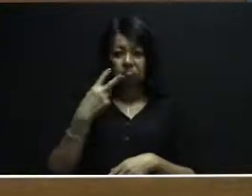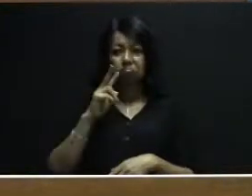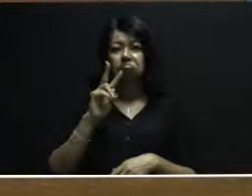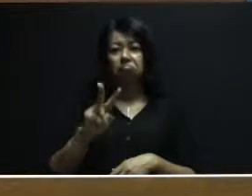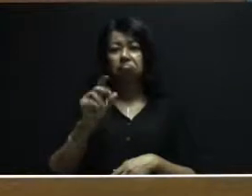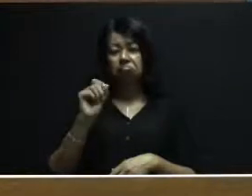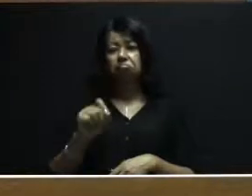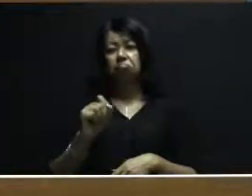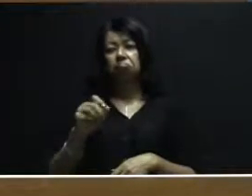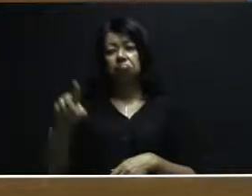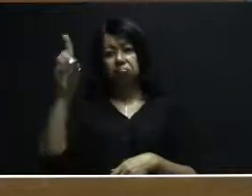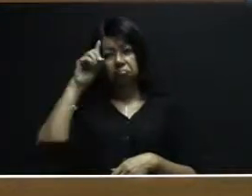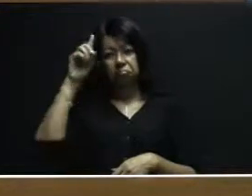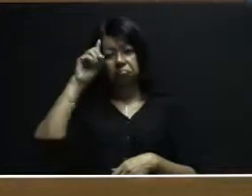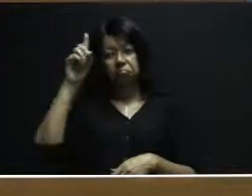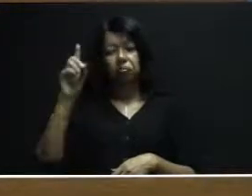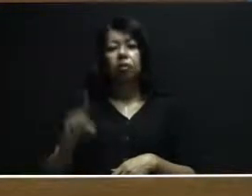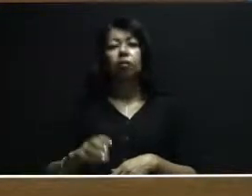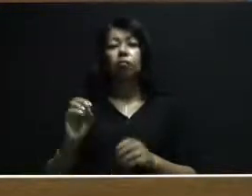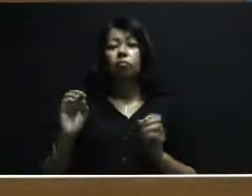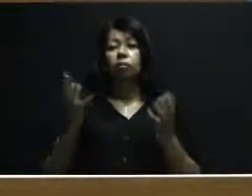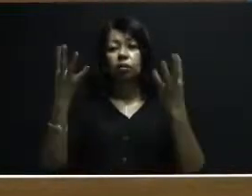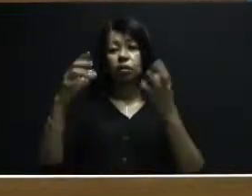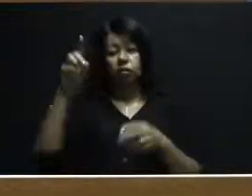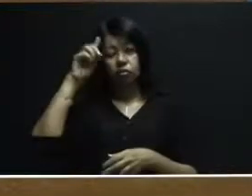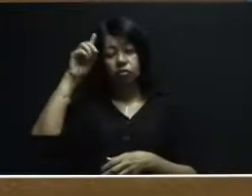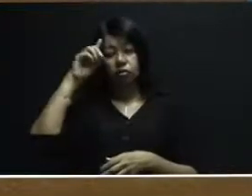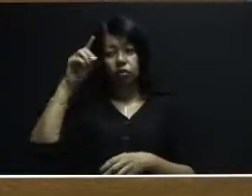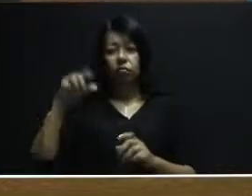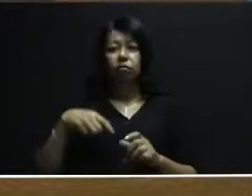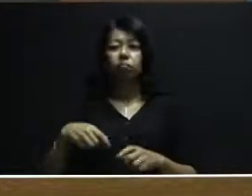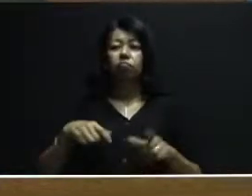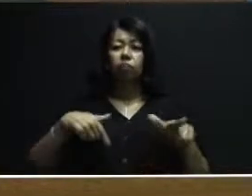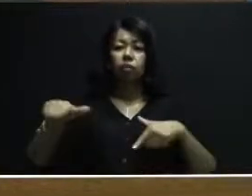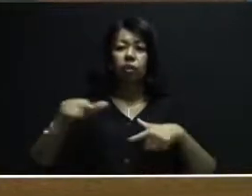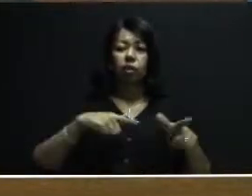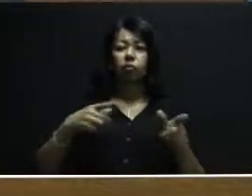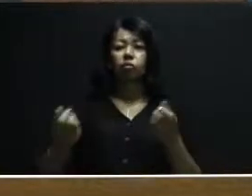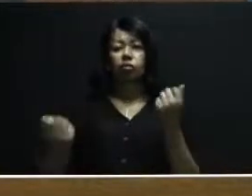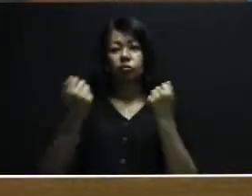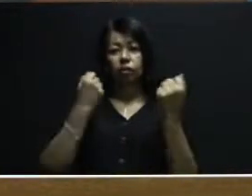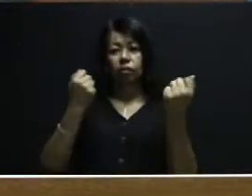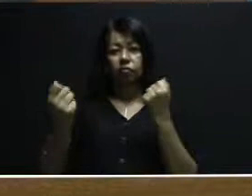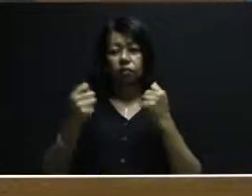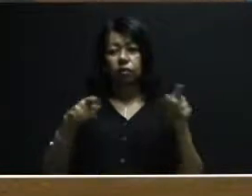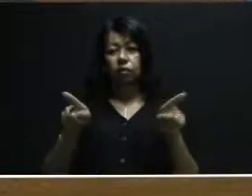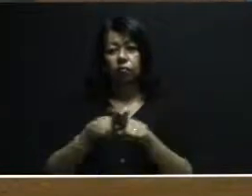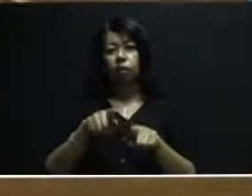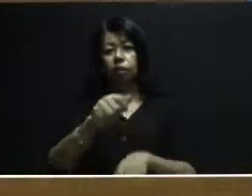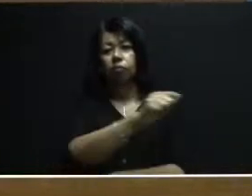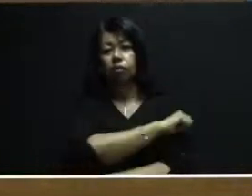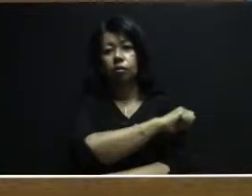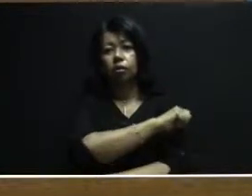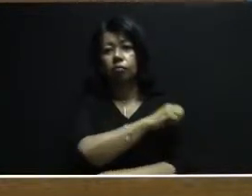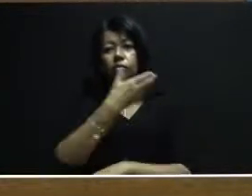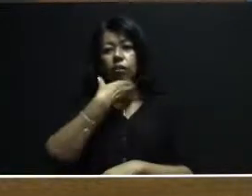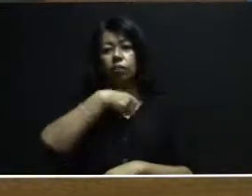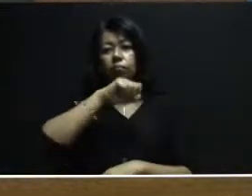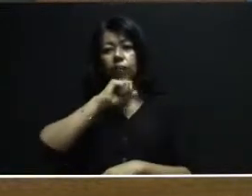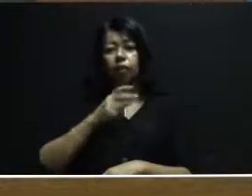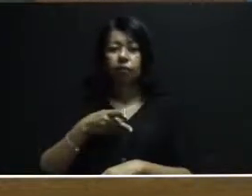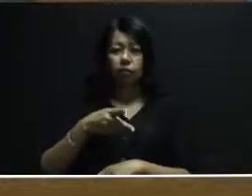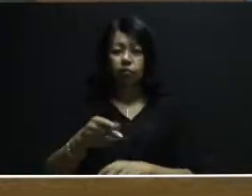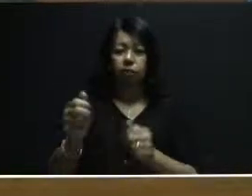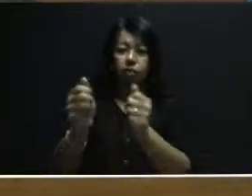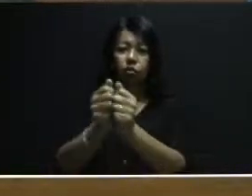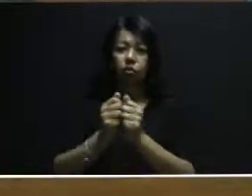a nossa data festiva em comemoração ao Dia do Profissional de Educação Física e especialmente aos meus alunos e pais que sempre me acompanham